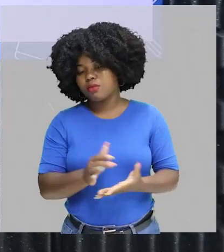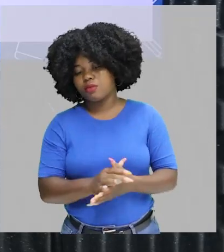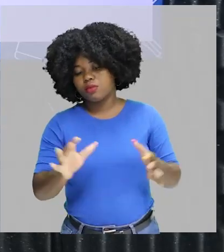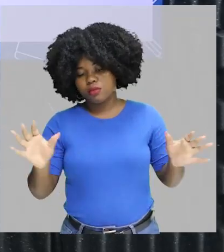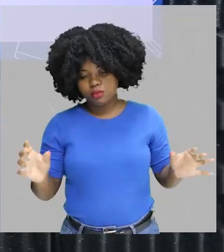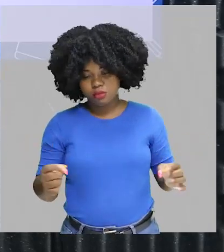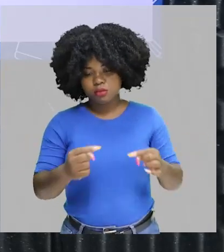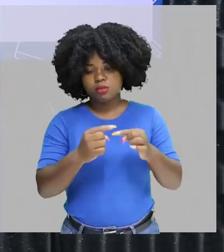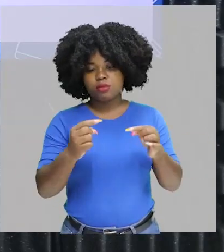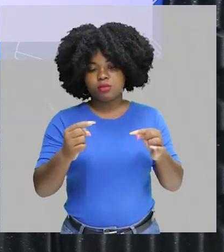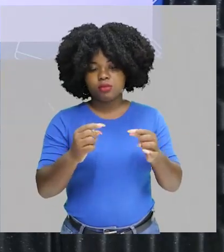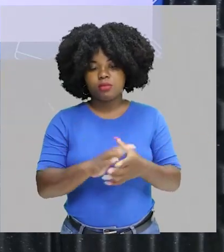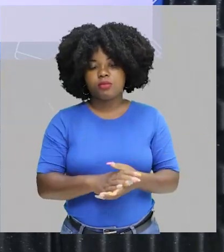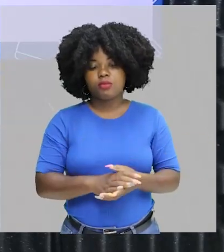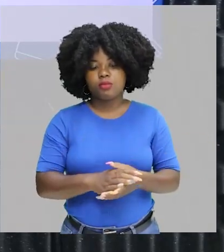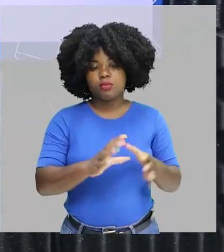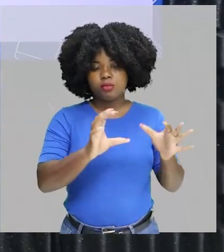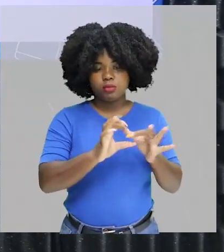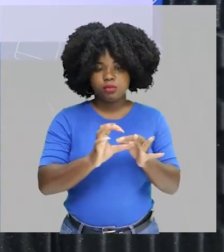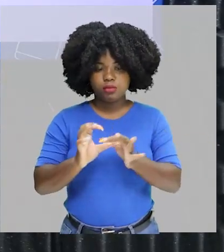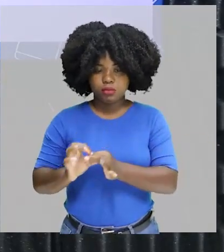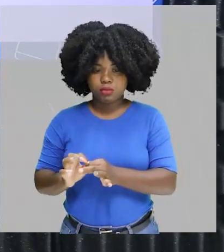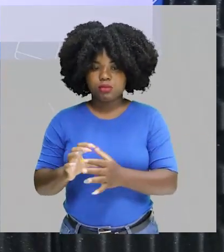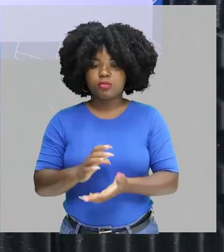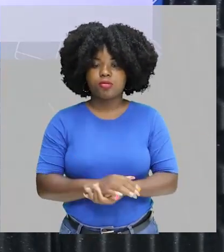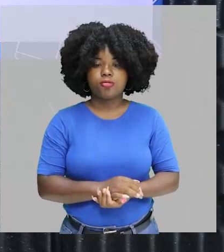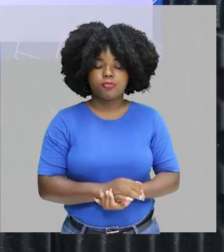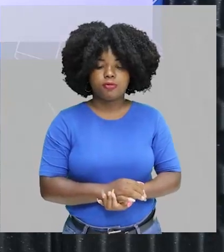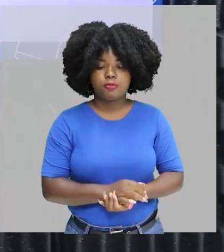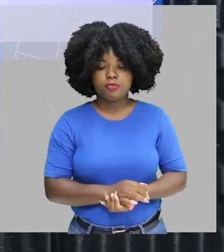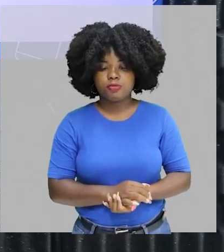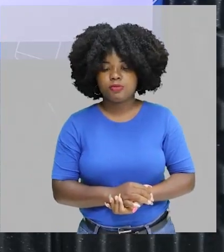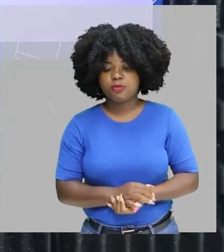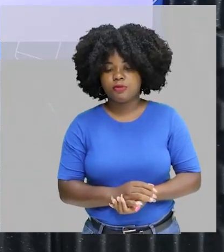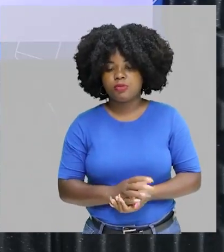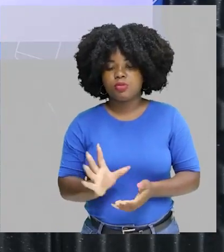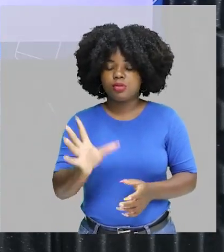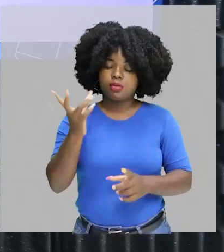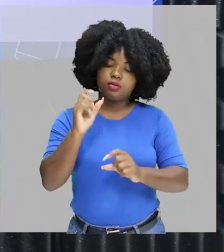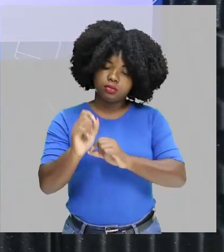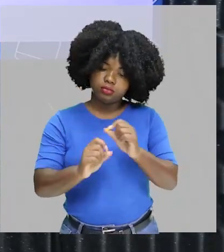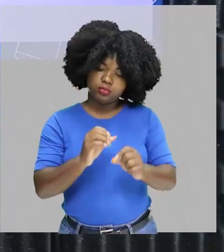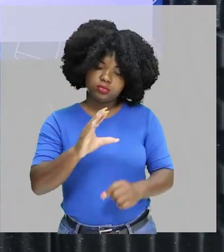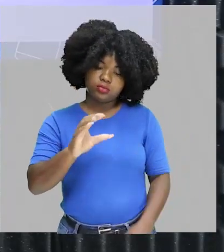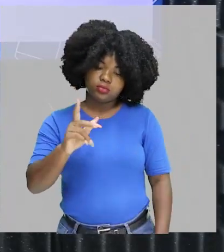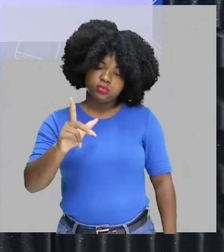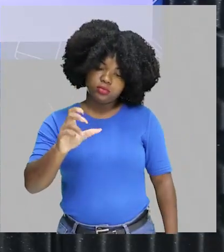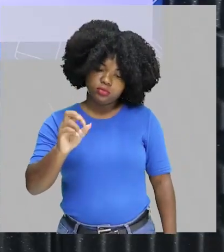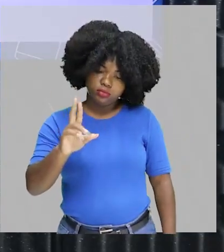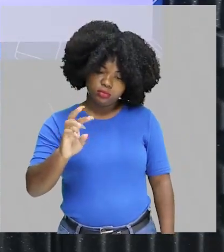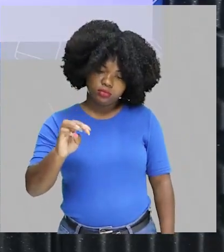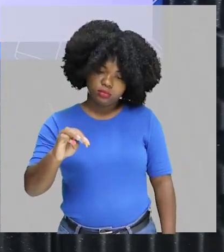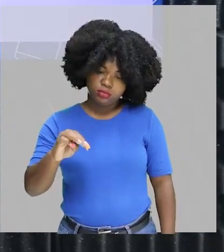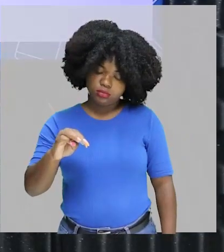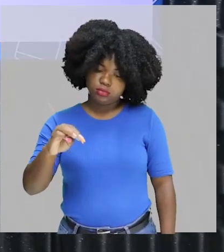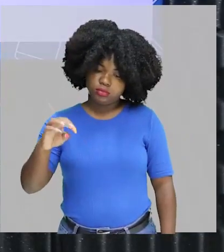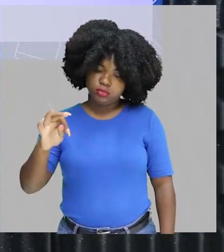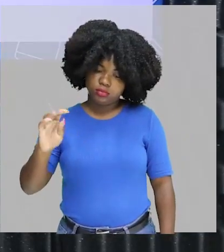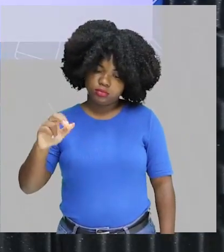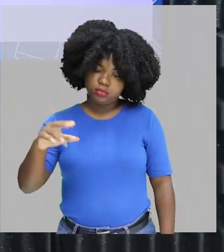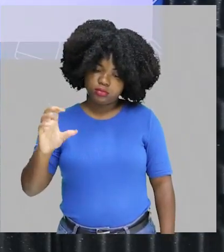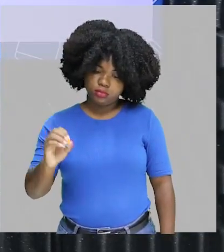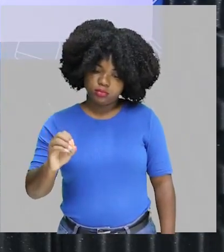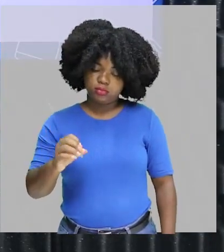combinar com a cadeia carbônica, gerando ó, o clorometano. Saiu um átomo